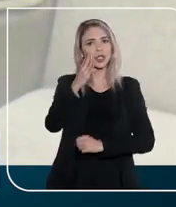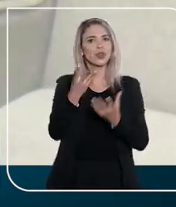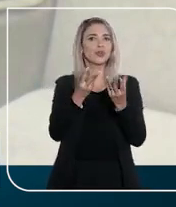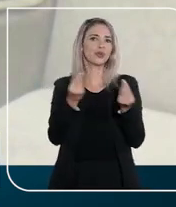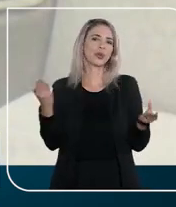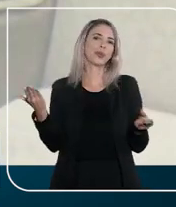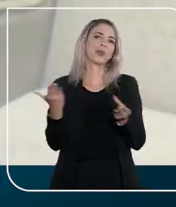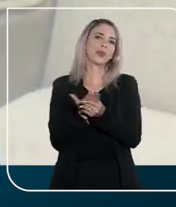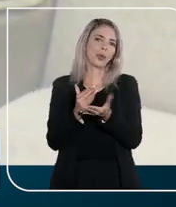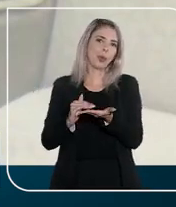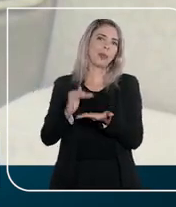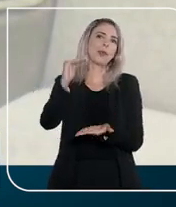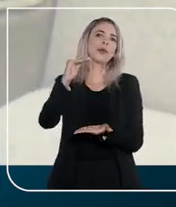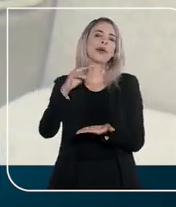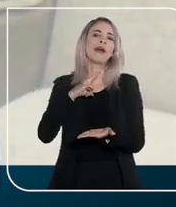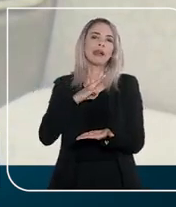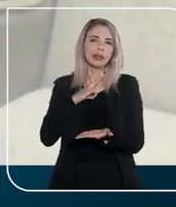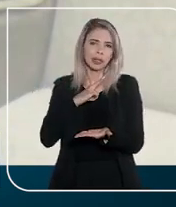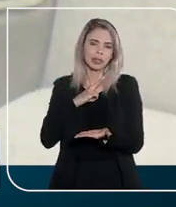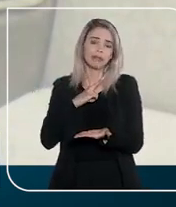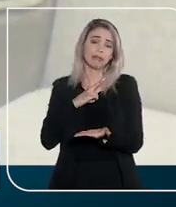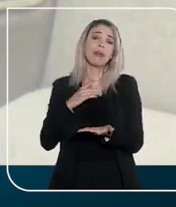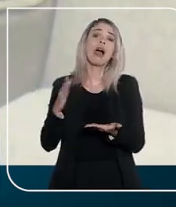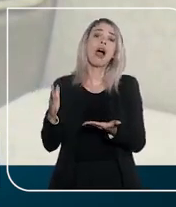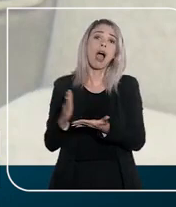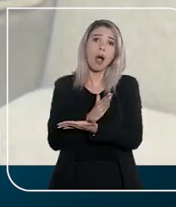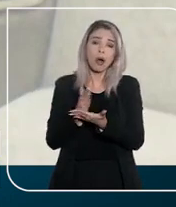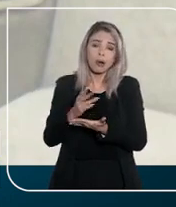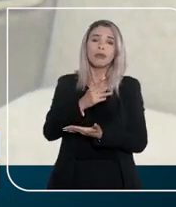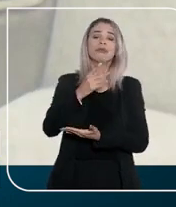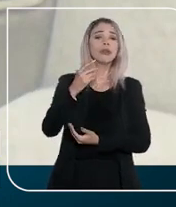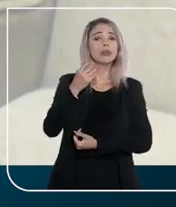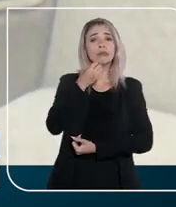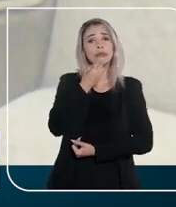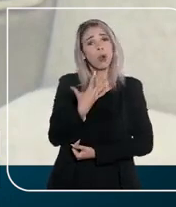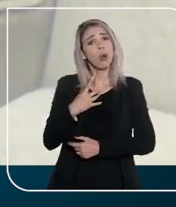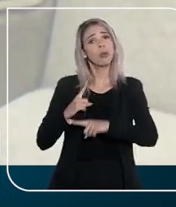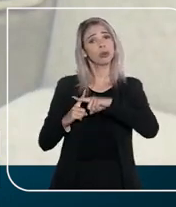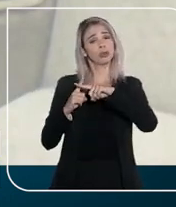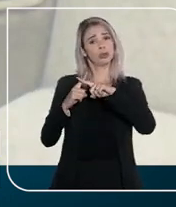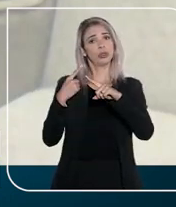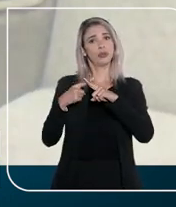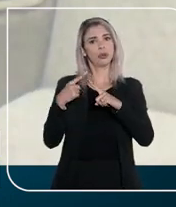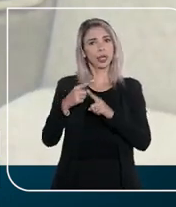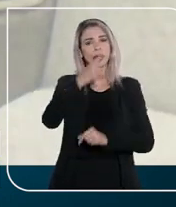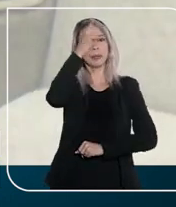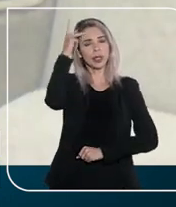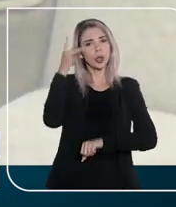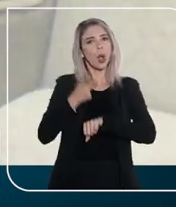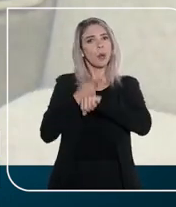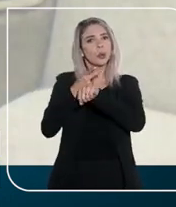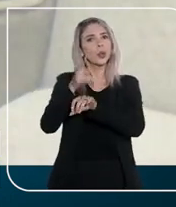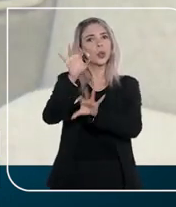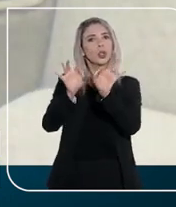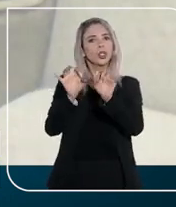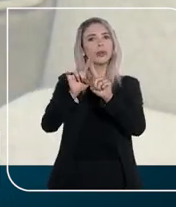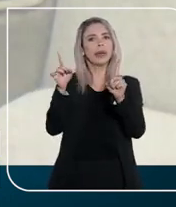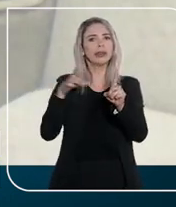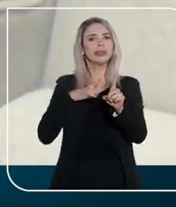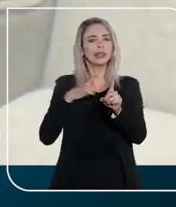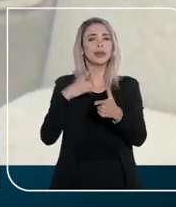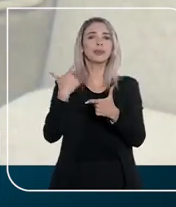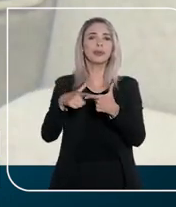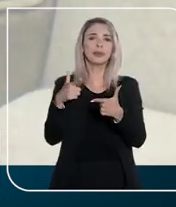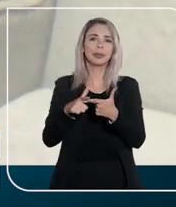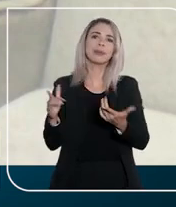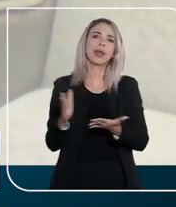Isso tem um aspecto bastante positivo, né? O fato de que as pessoas procuram ter acesso à justiça, mas, por outro lado, também traz alguns inconvenientes,